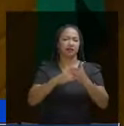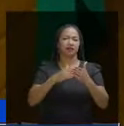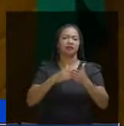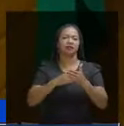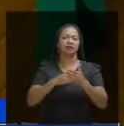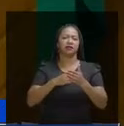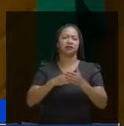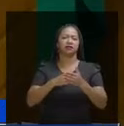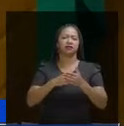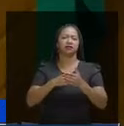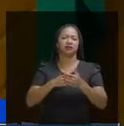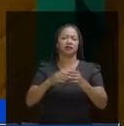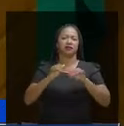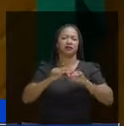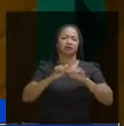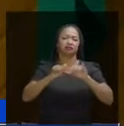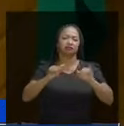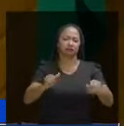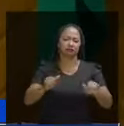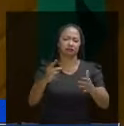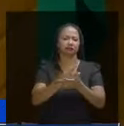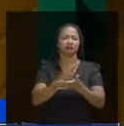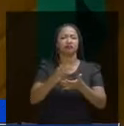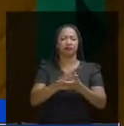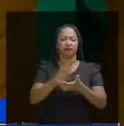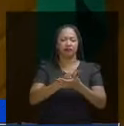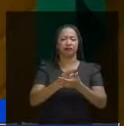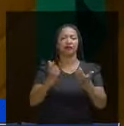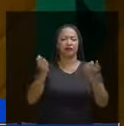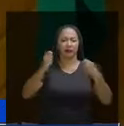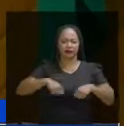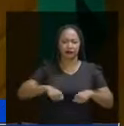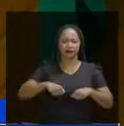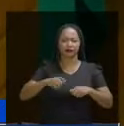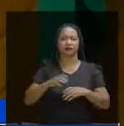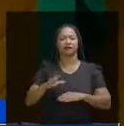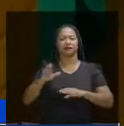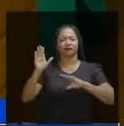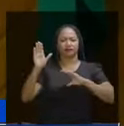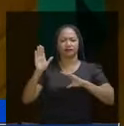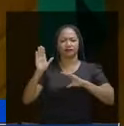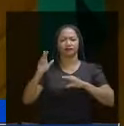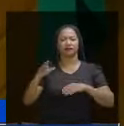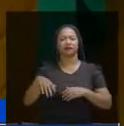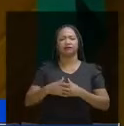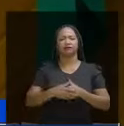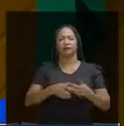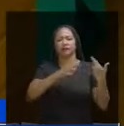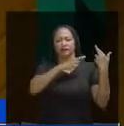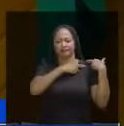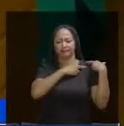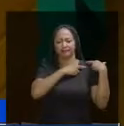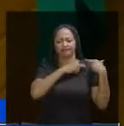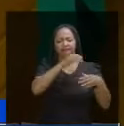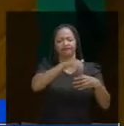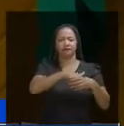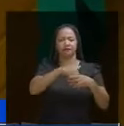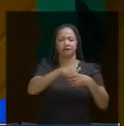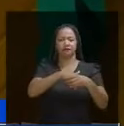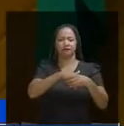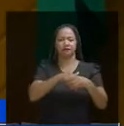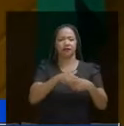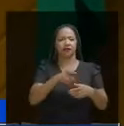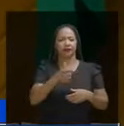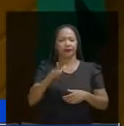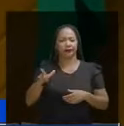o beneficiário da propaganda irregular é mais apto para ocupar o cargo eletivo disputado, que não é o